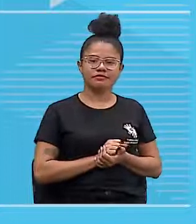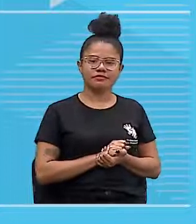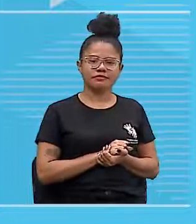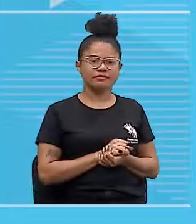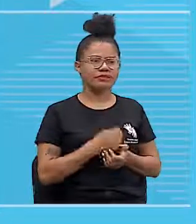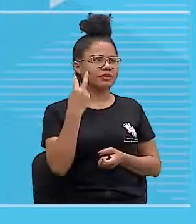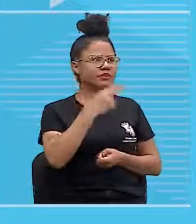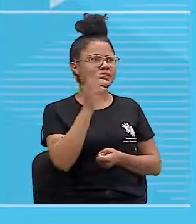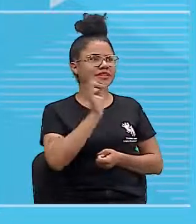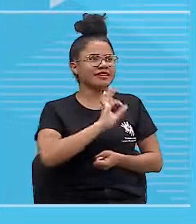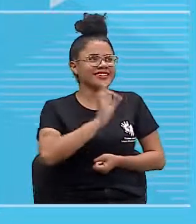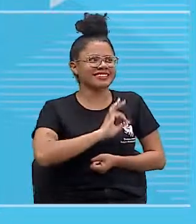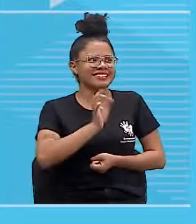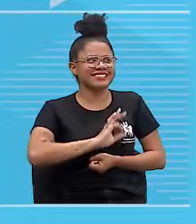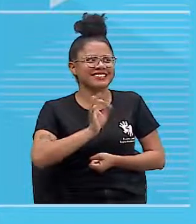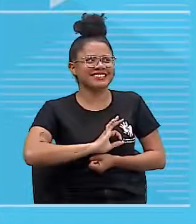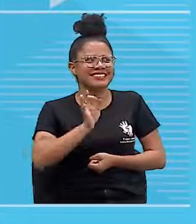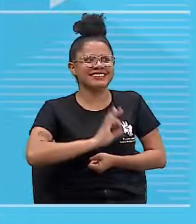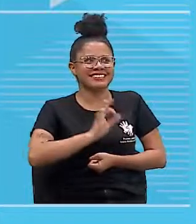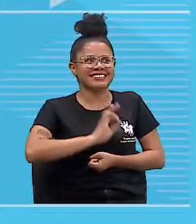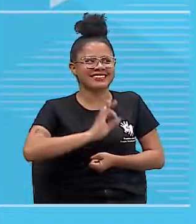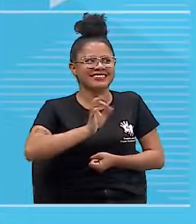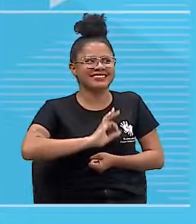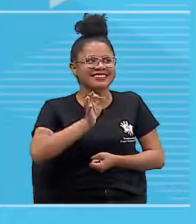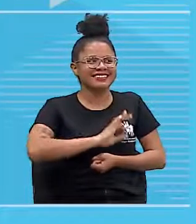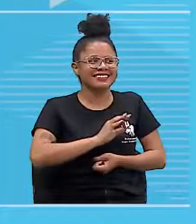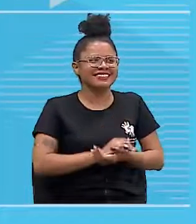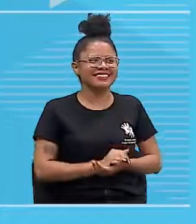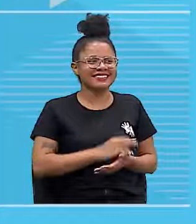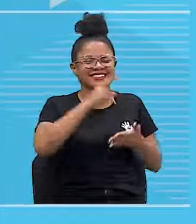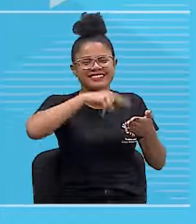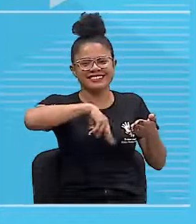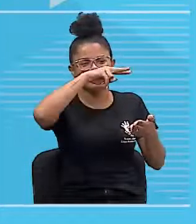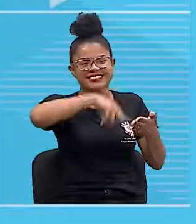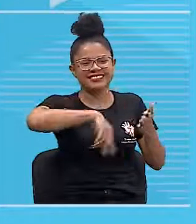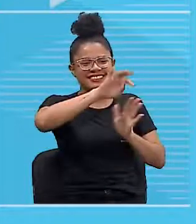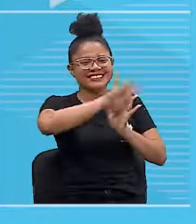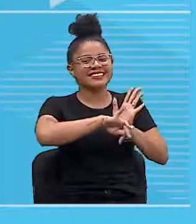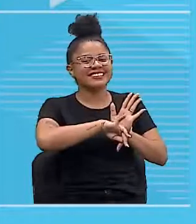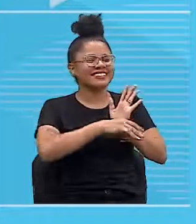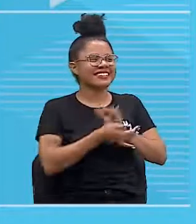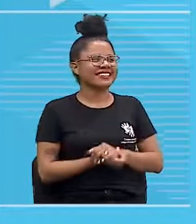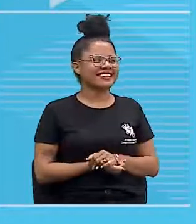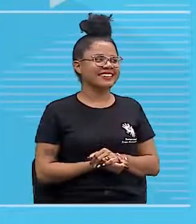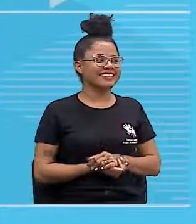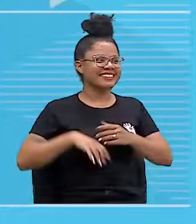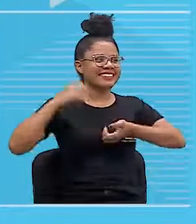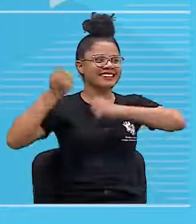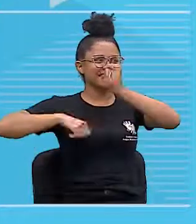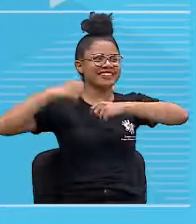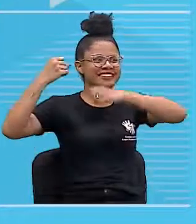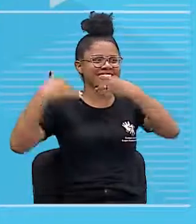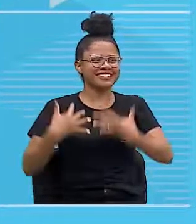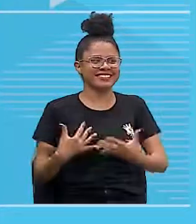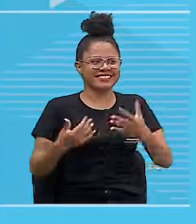alternativas meu filho precisa de gabarito não se ler esse texto aí que ele fala que as indústrias galera